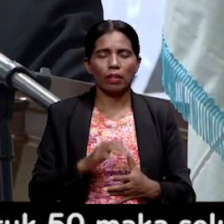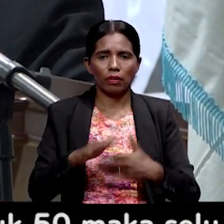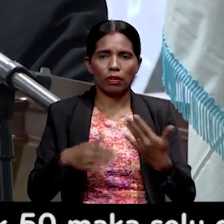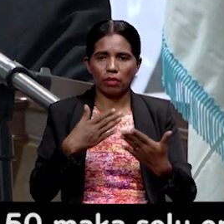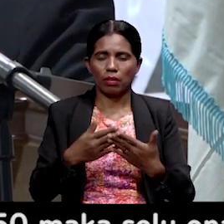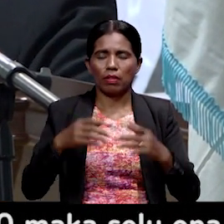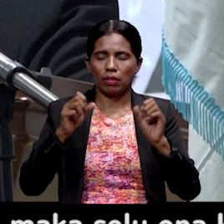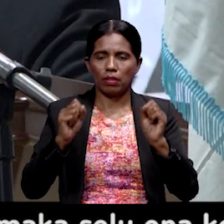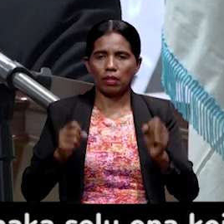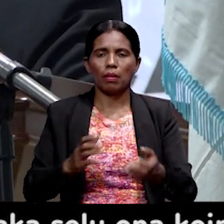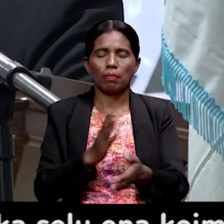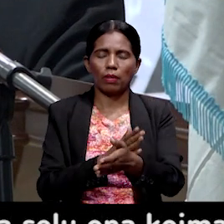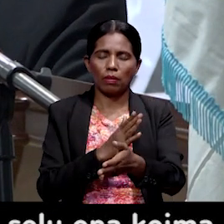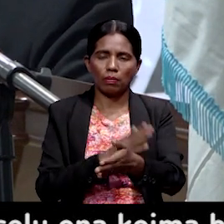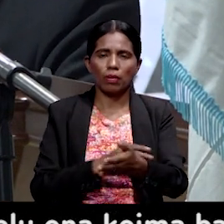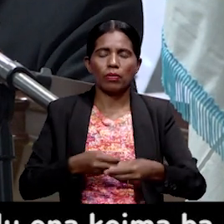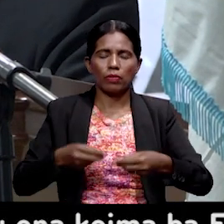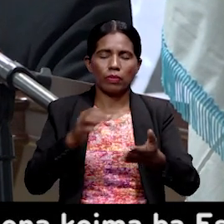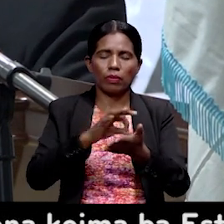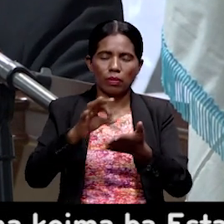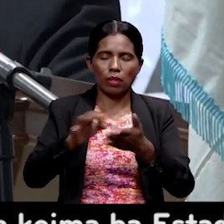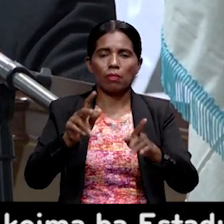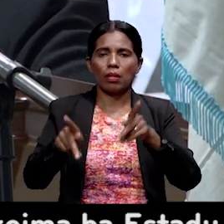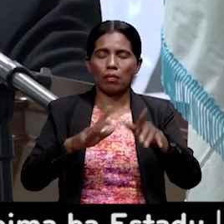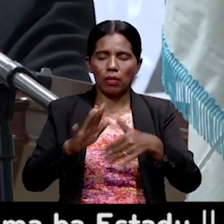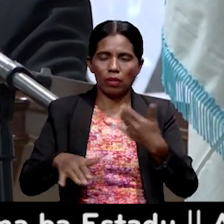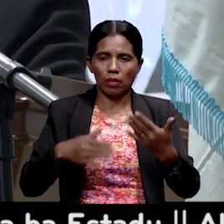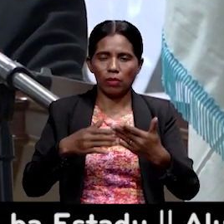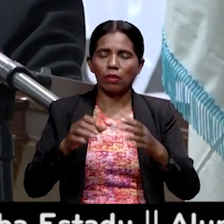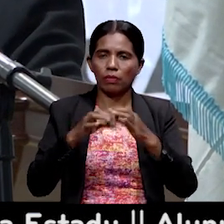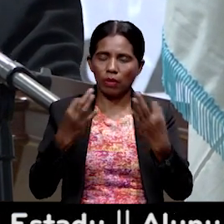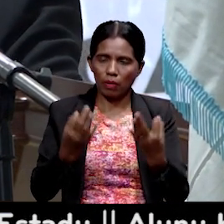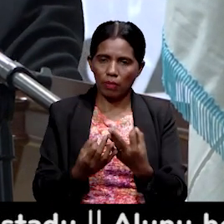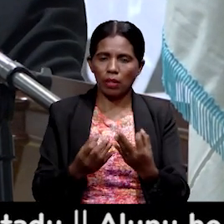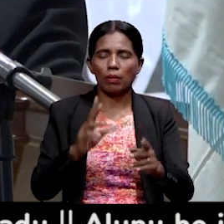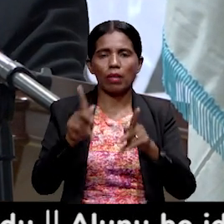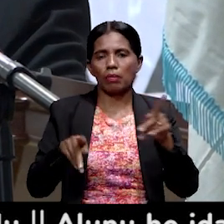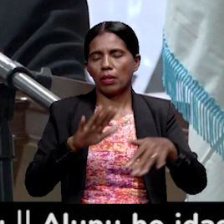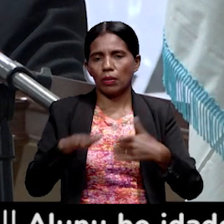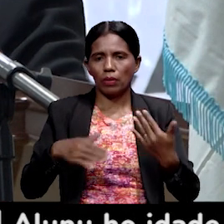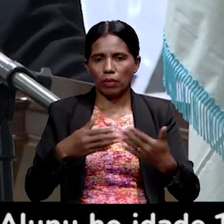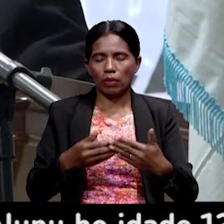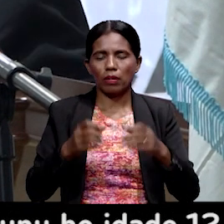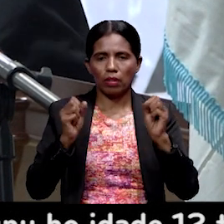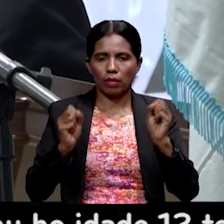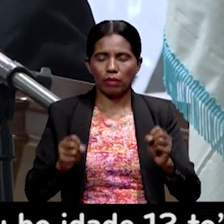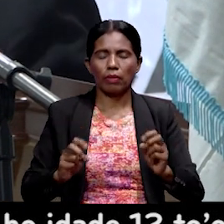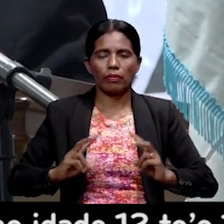certamente promover a formação de cidadãos crentes, de famílias e comunidades cada vez mais